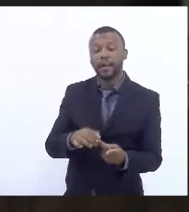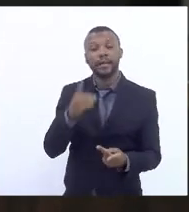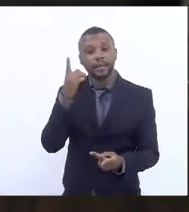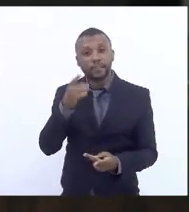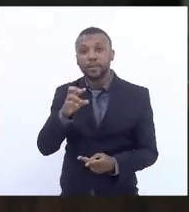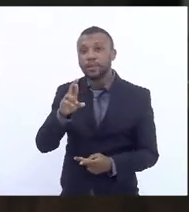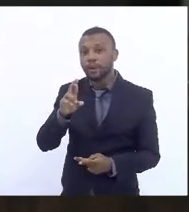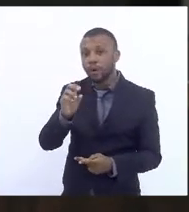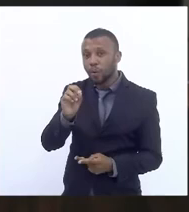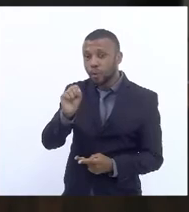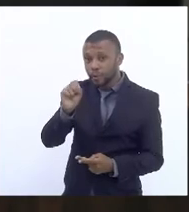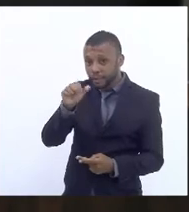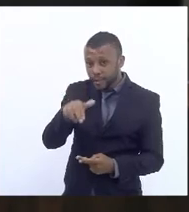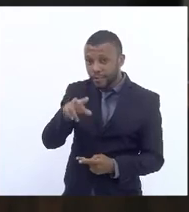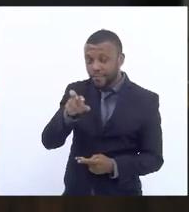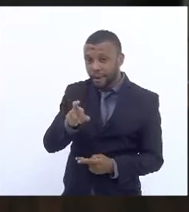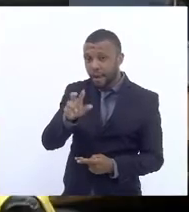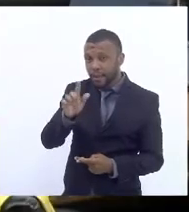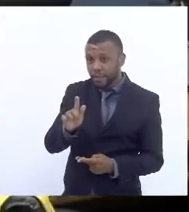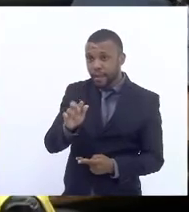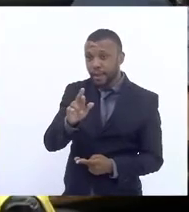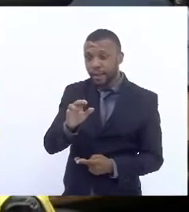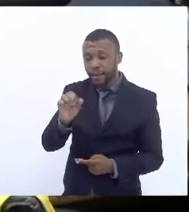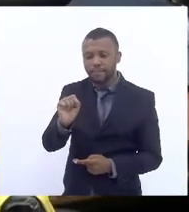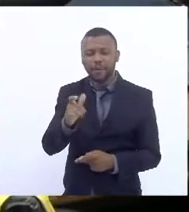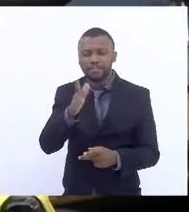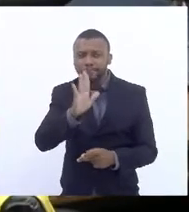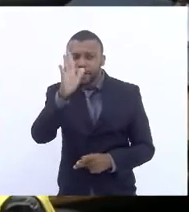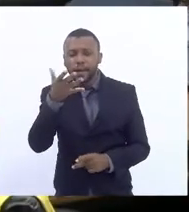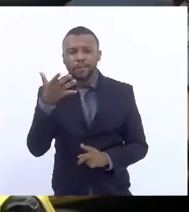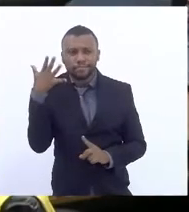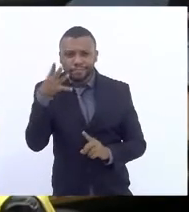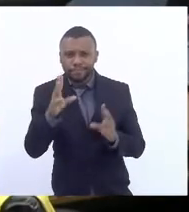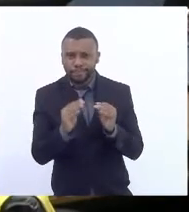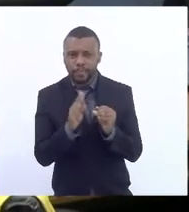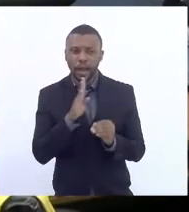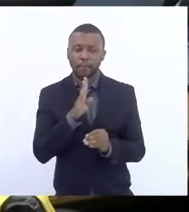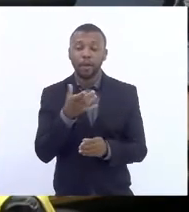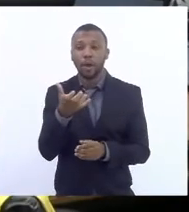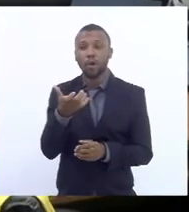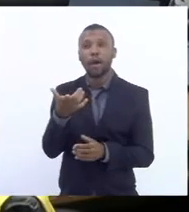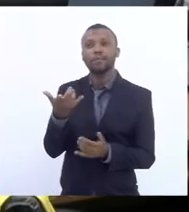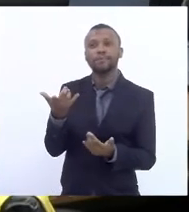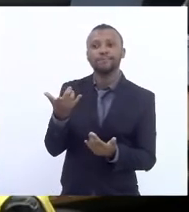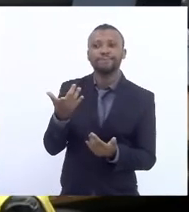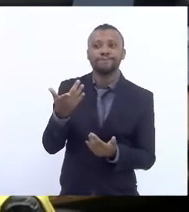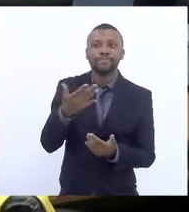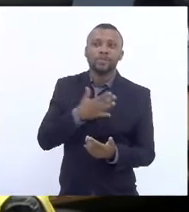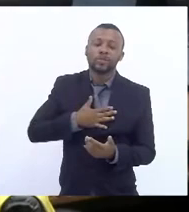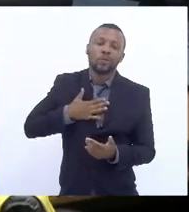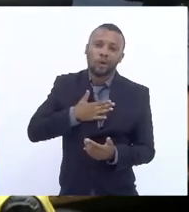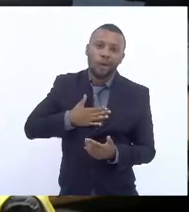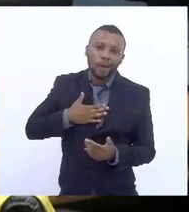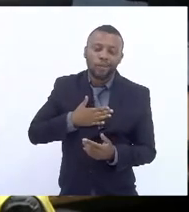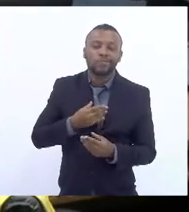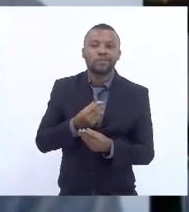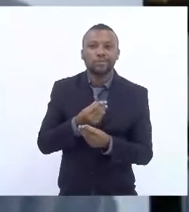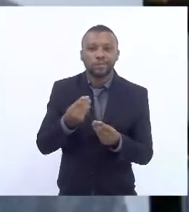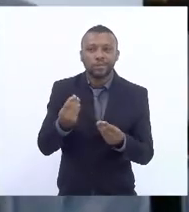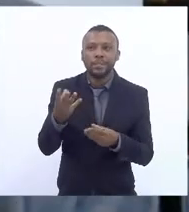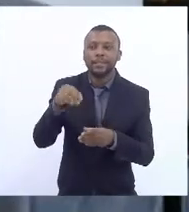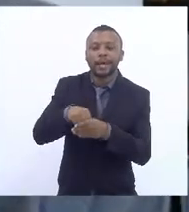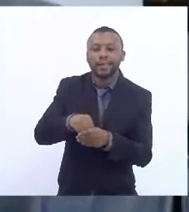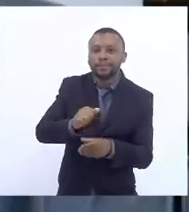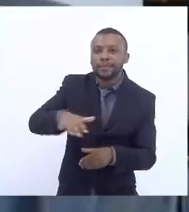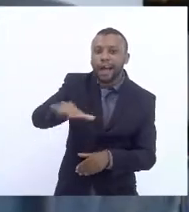Reis. Pela ordem, rapidamente, presidente, pela ordem, rapidamente. Pois não, deputado. Eu gosto muito da